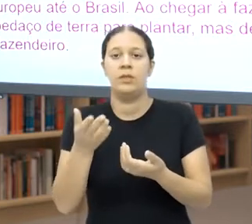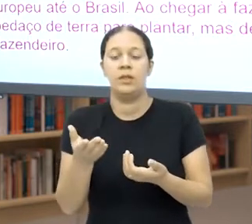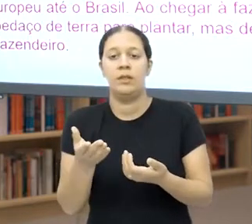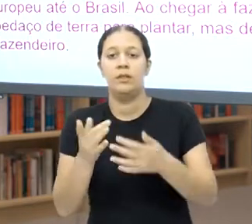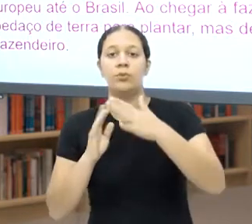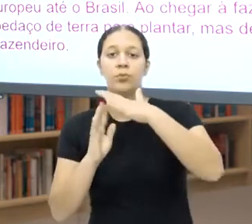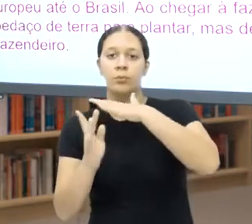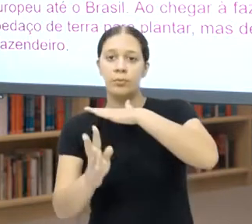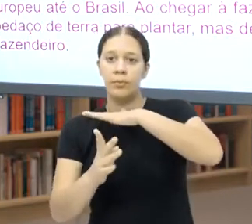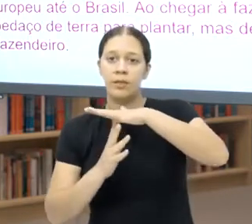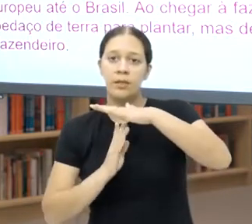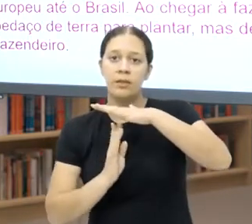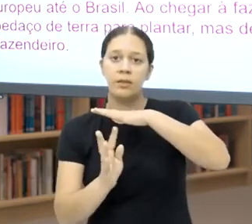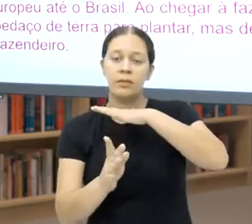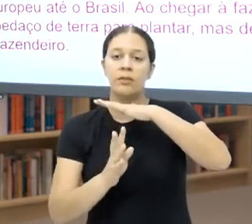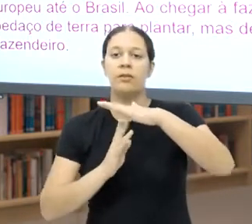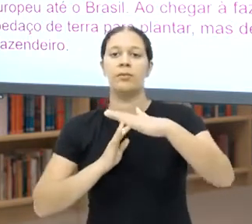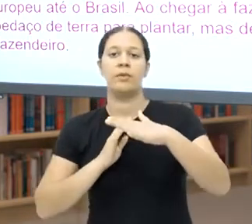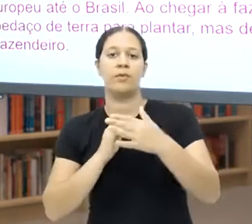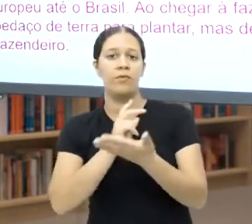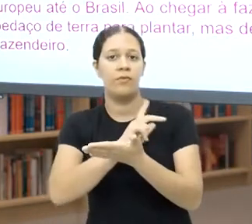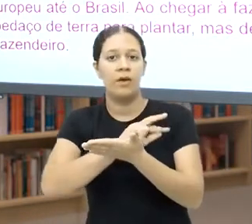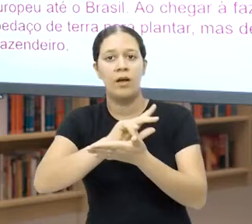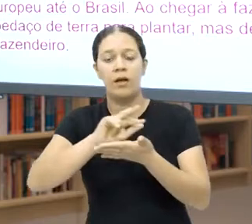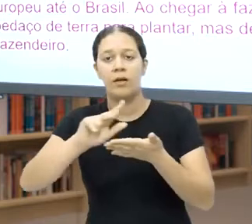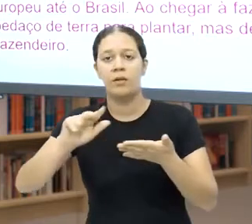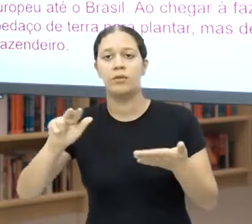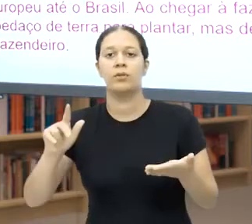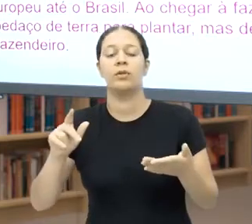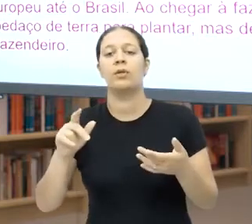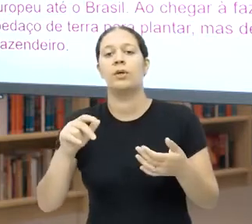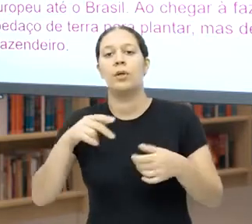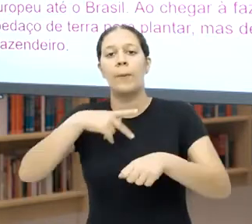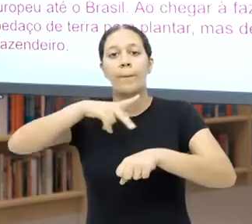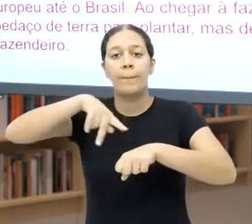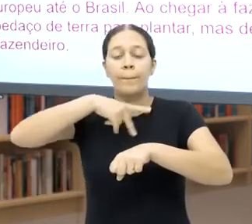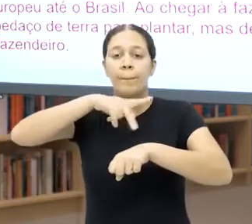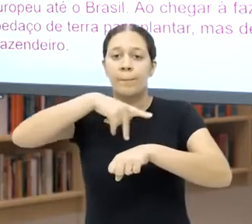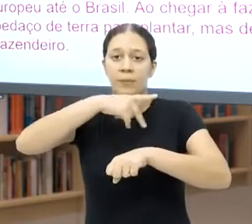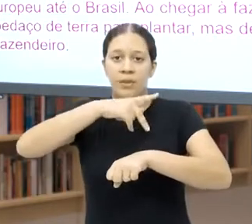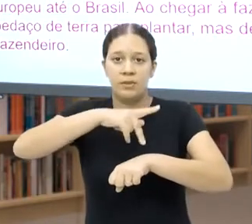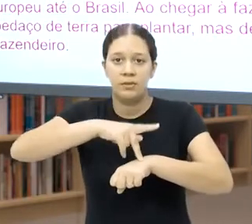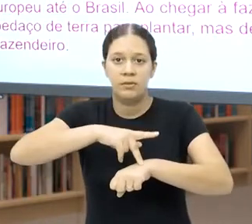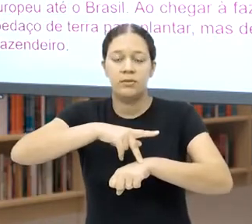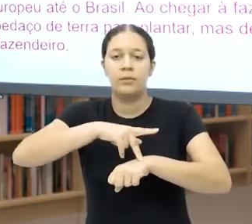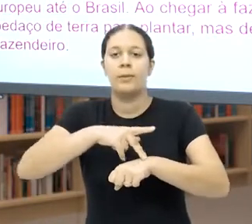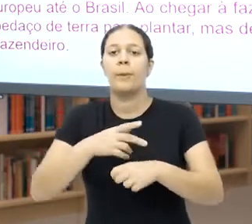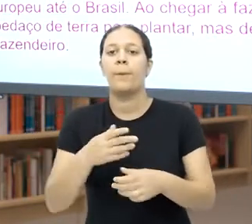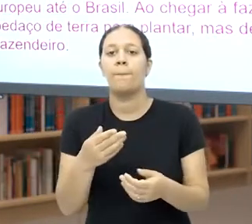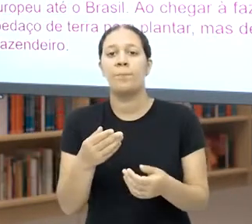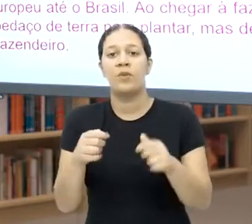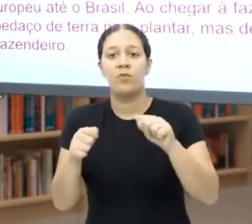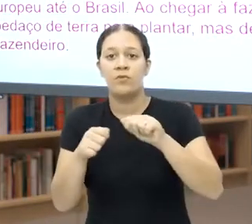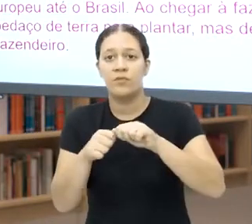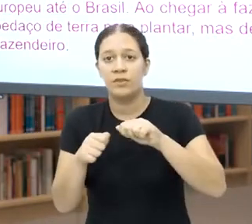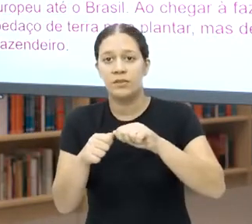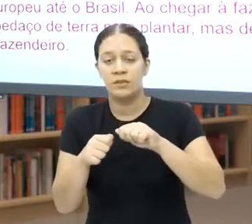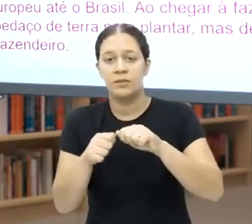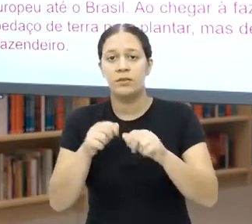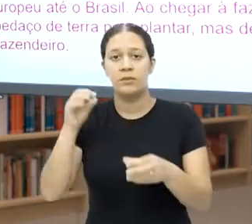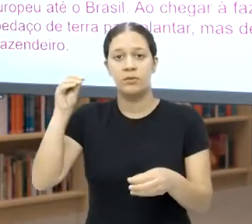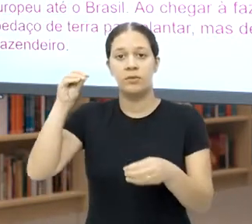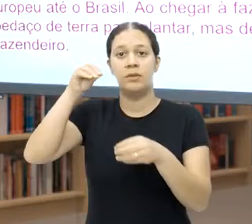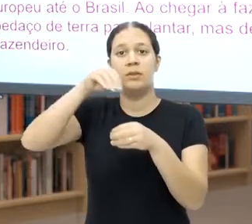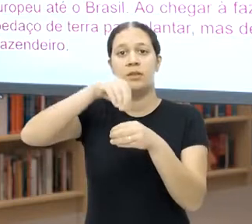do imigrante, tá certo? De vários países até o Brasil, ok? E a partir daí eles fizeram, dentro